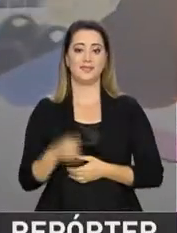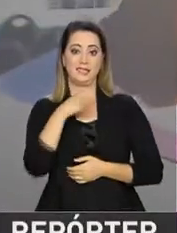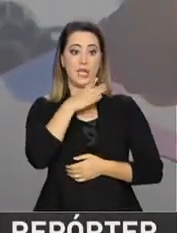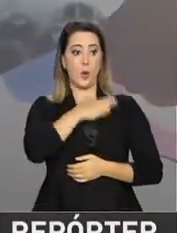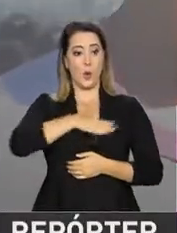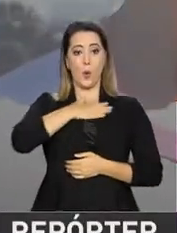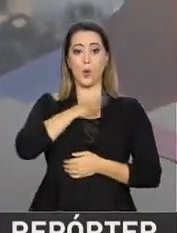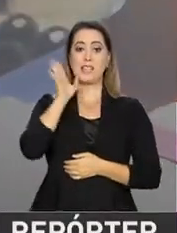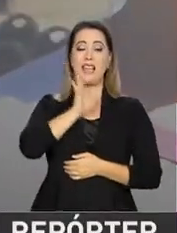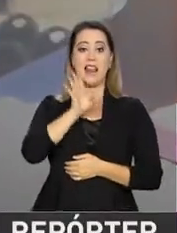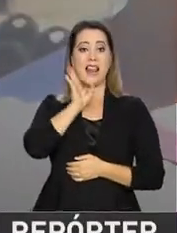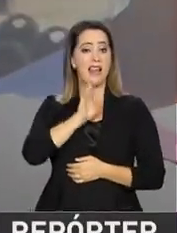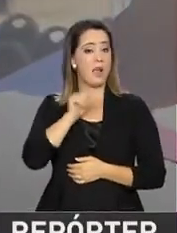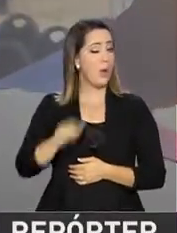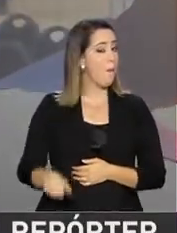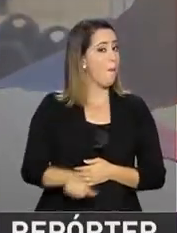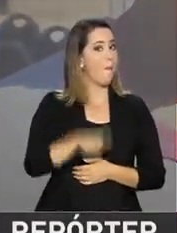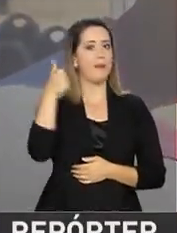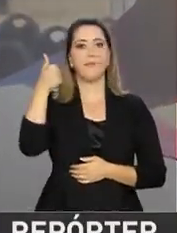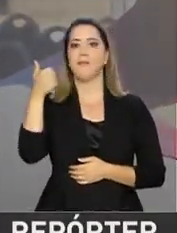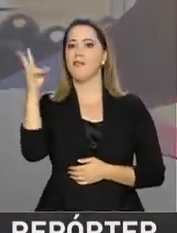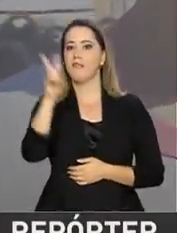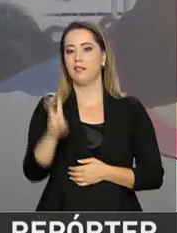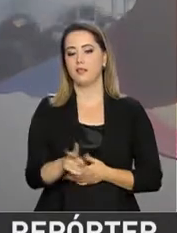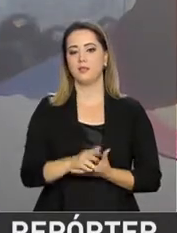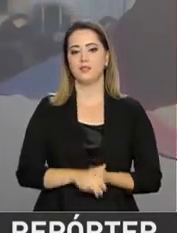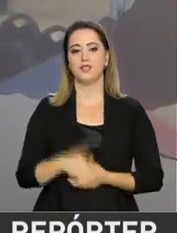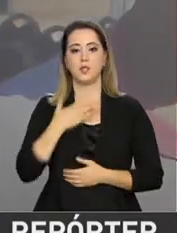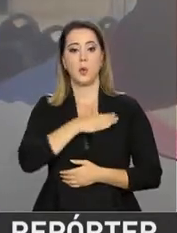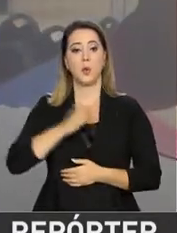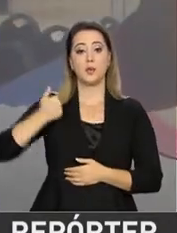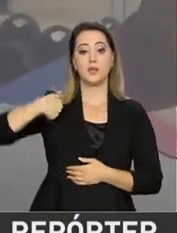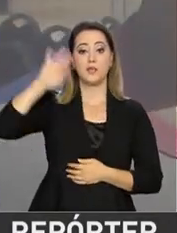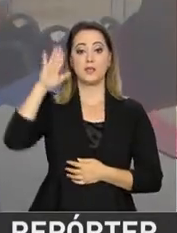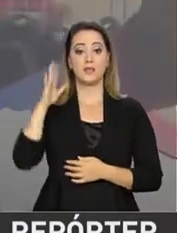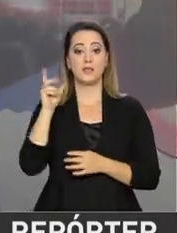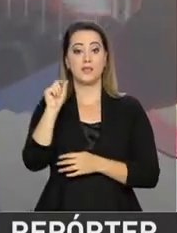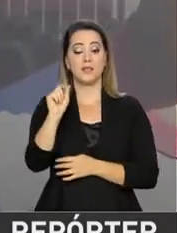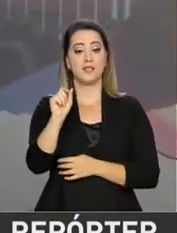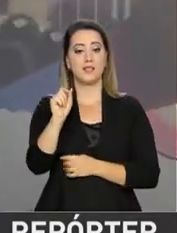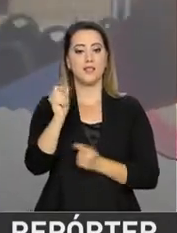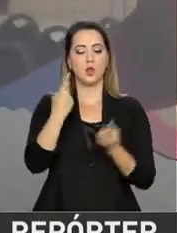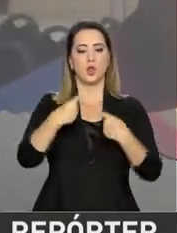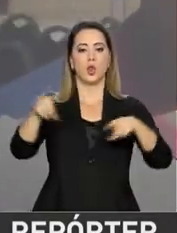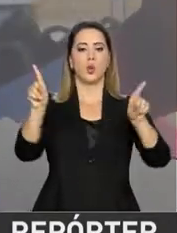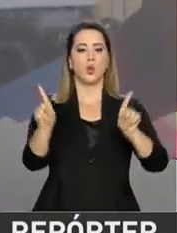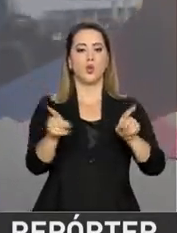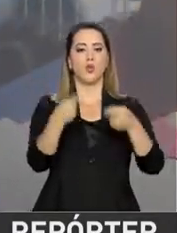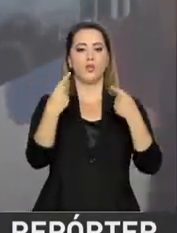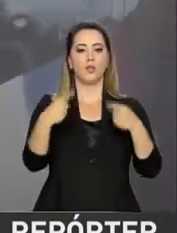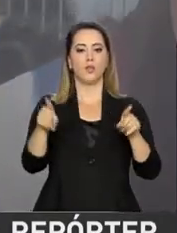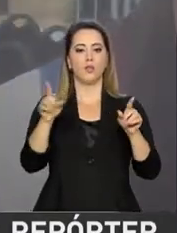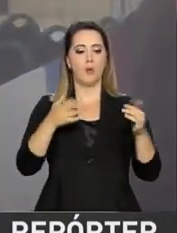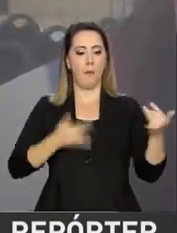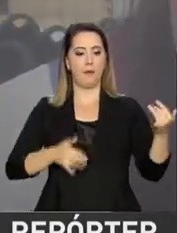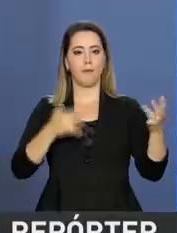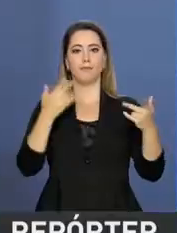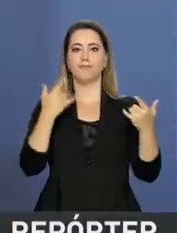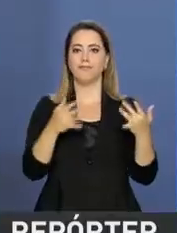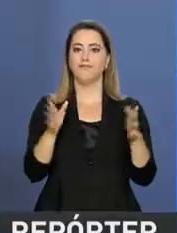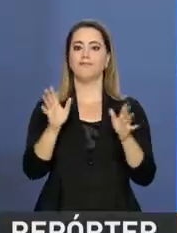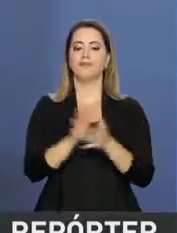legal aqui é minha primeira vez eu gostei mais da parte como é estocaram os instrumentos